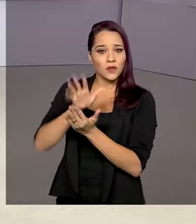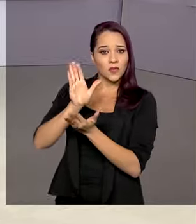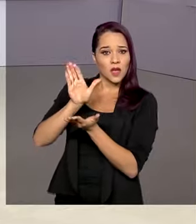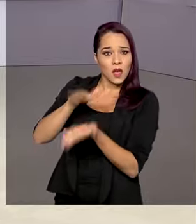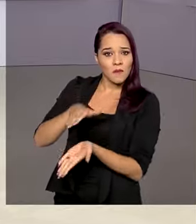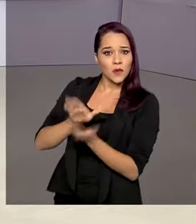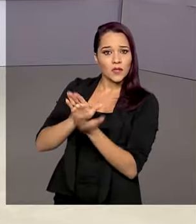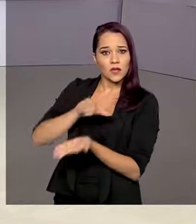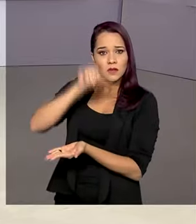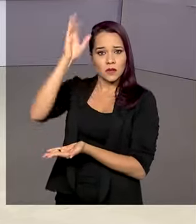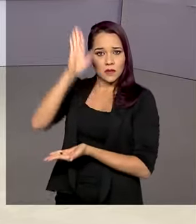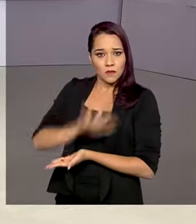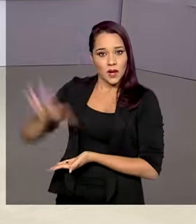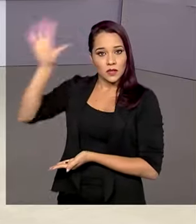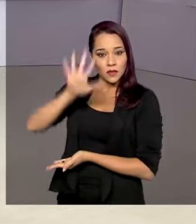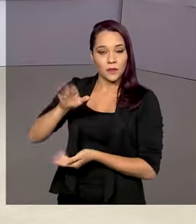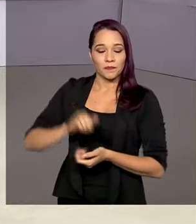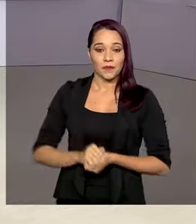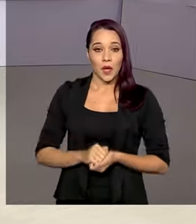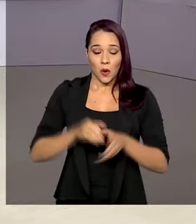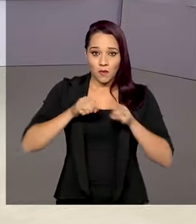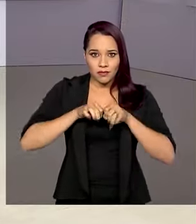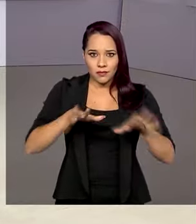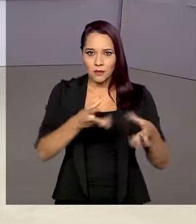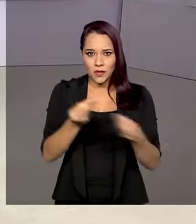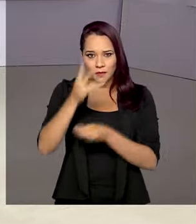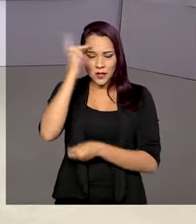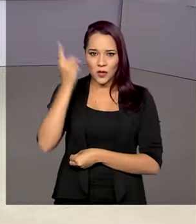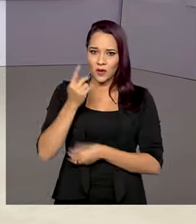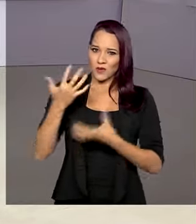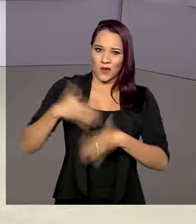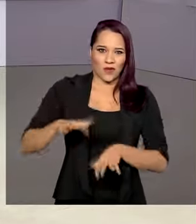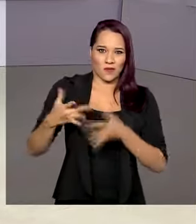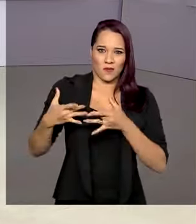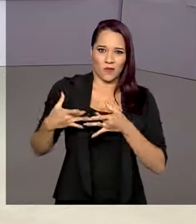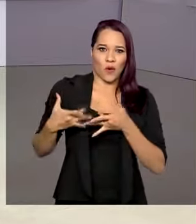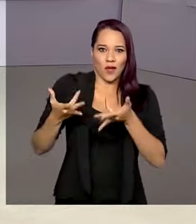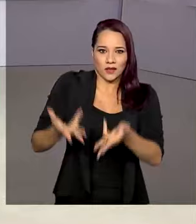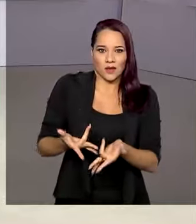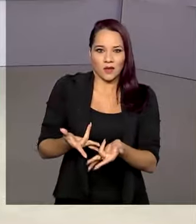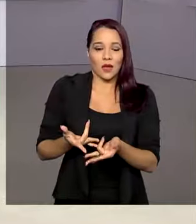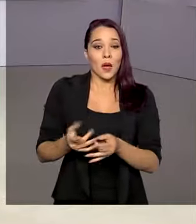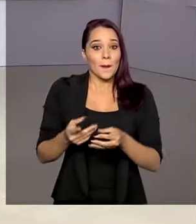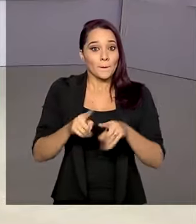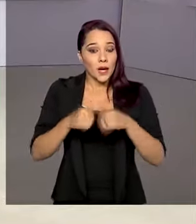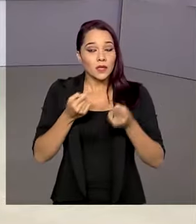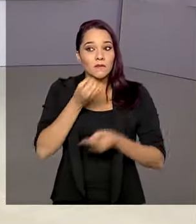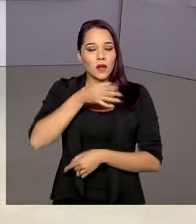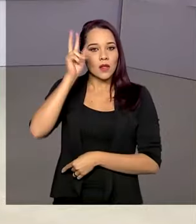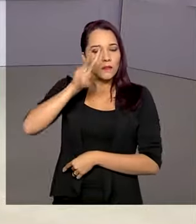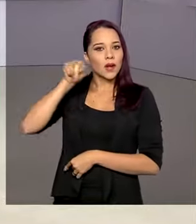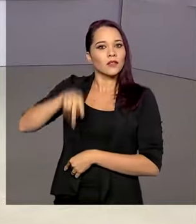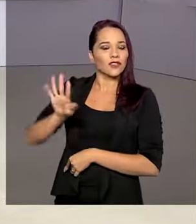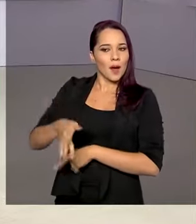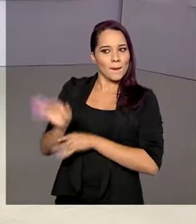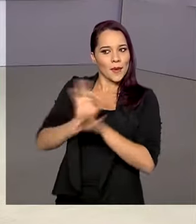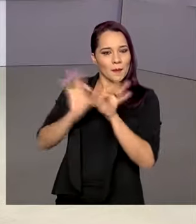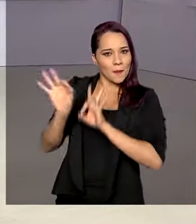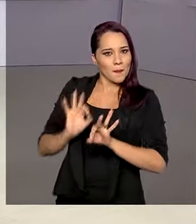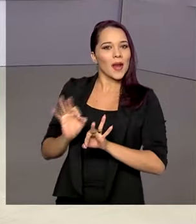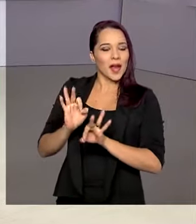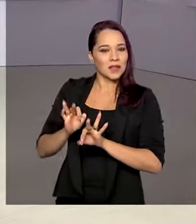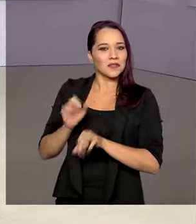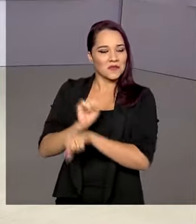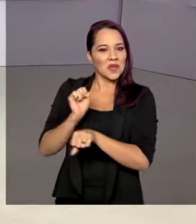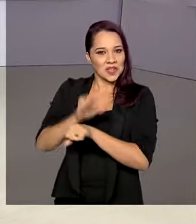de todo o país. Com a pandemia, muita gente deixou de doar. Mas é bom lembrar que os hemocentros já estão preparados esperando